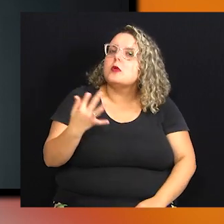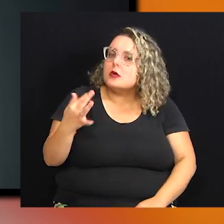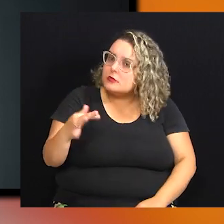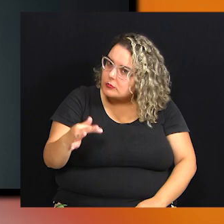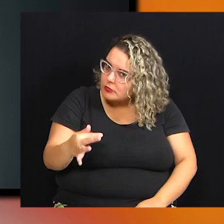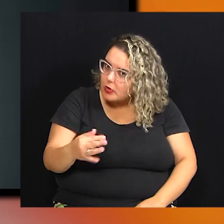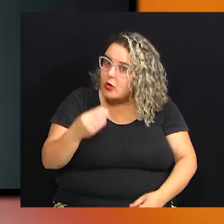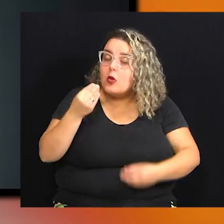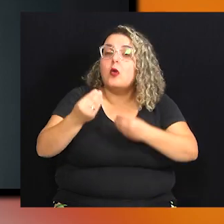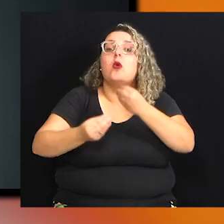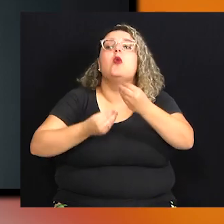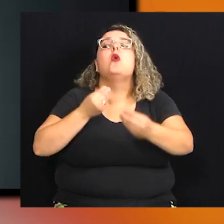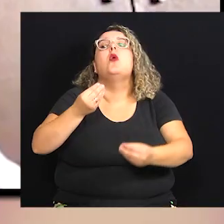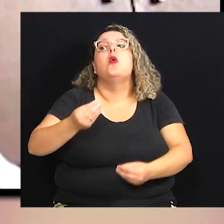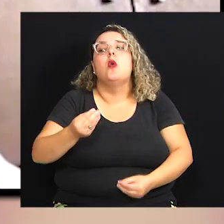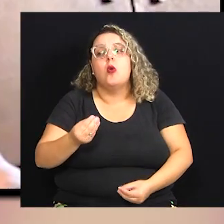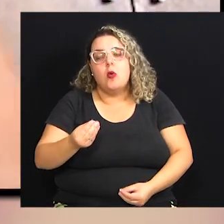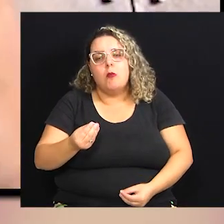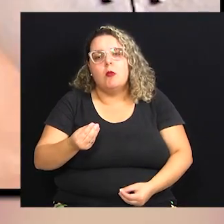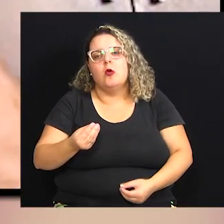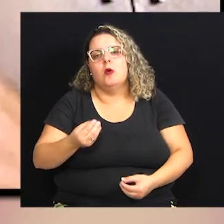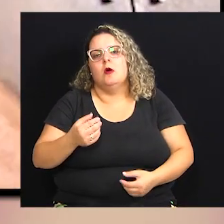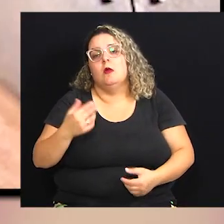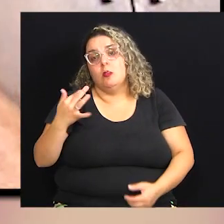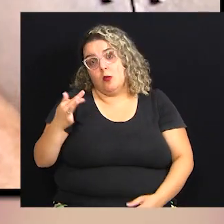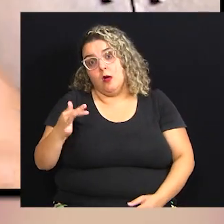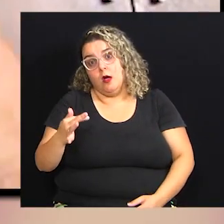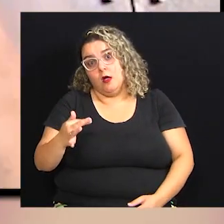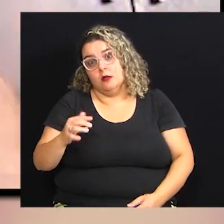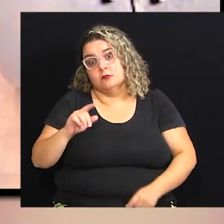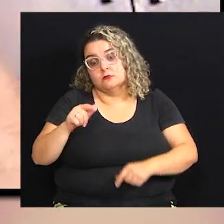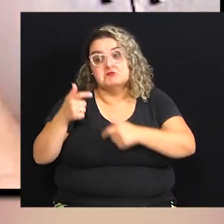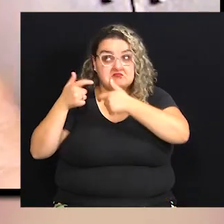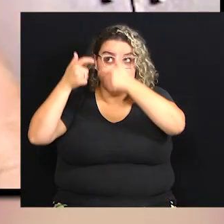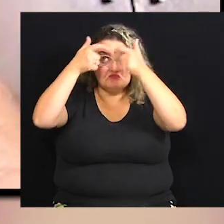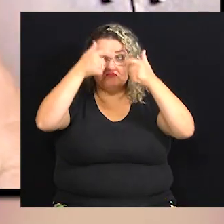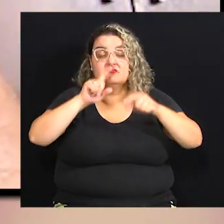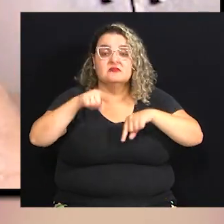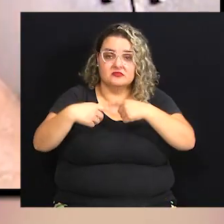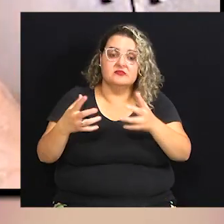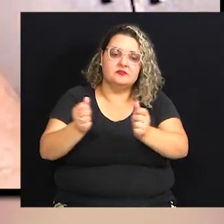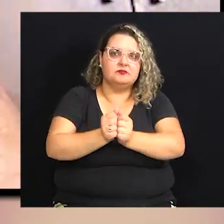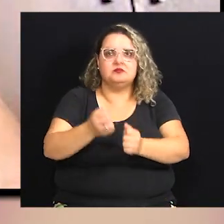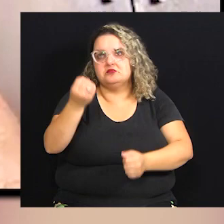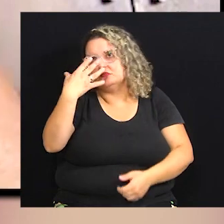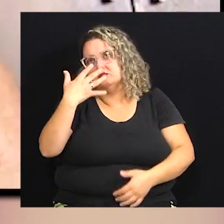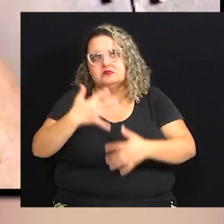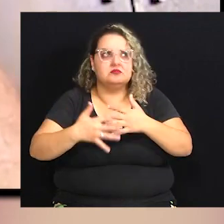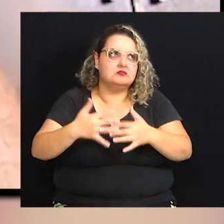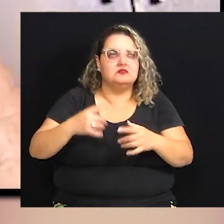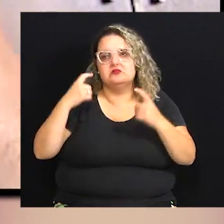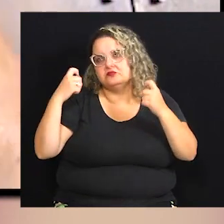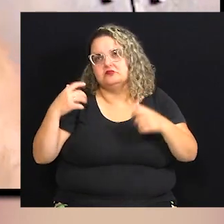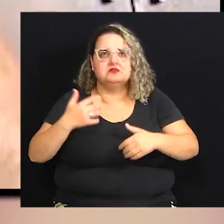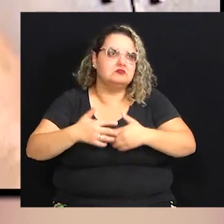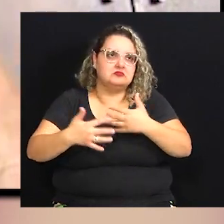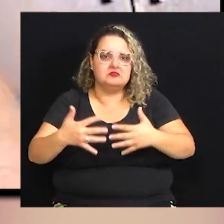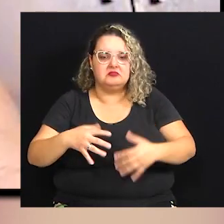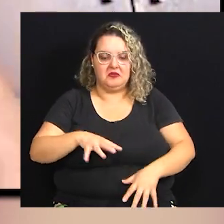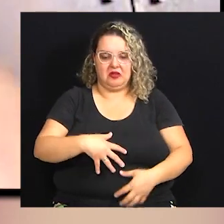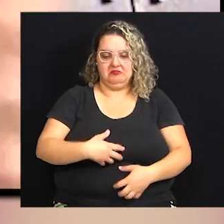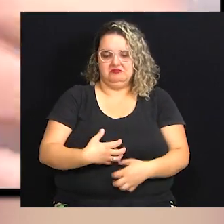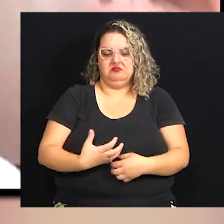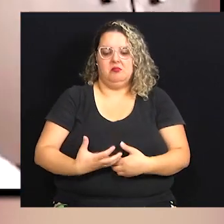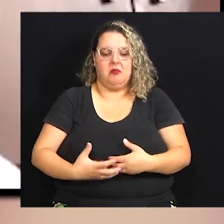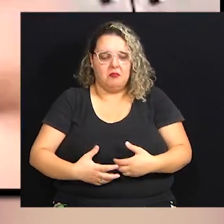quanto dói, de como dói, aonde dói também e os outros sintomas associados. Luz incomoda, não incomoda, barulho incomoda, não